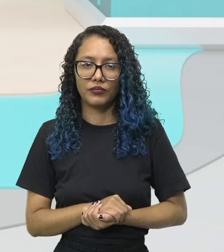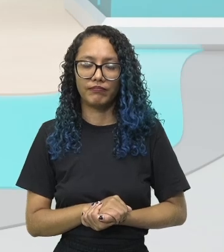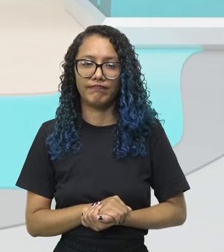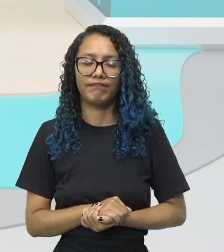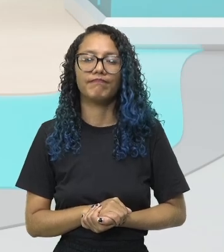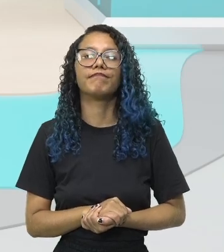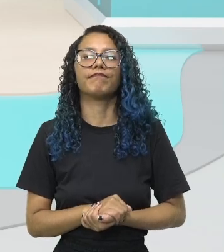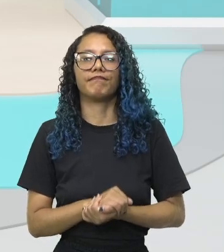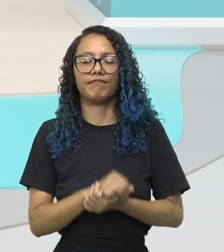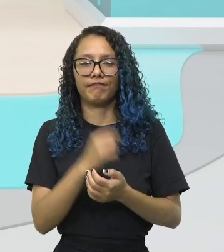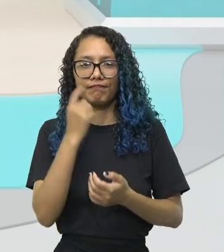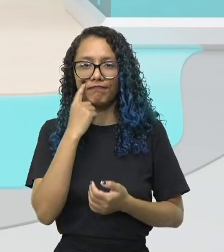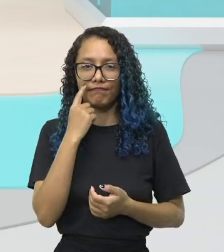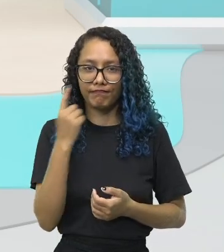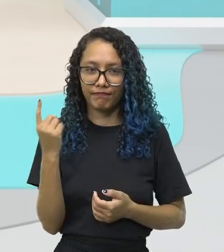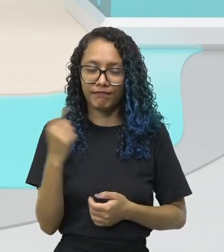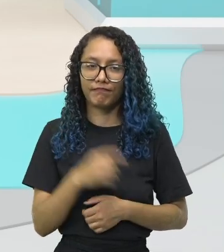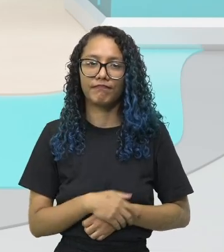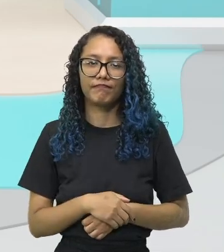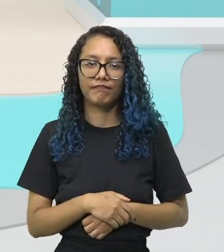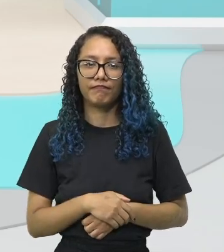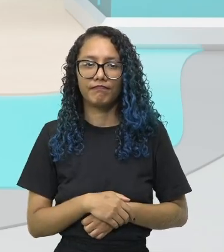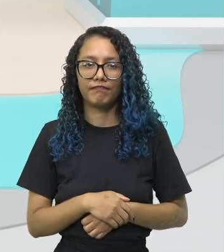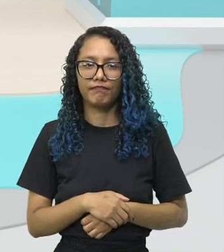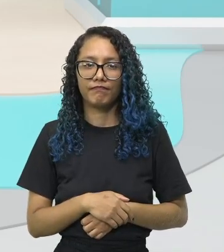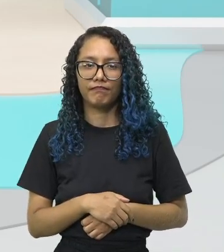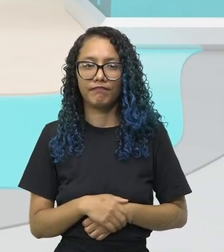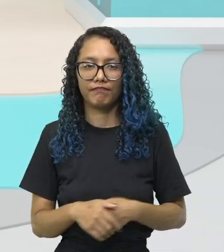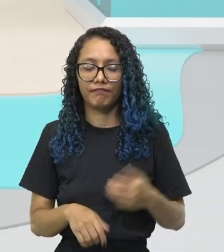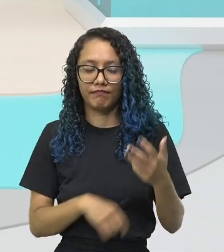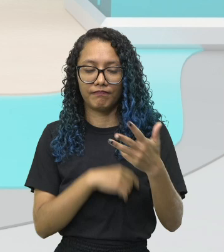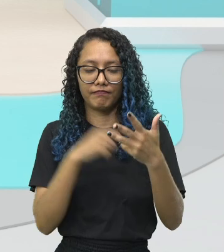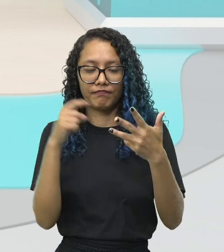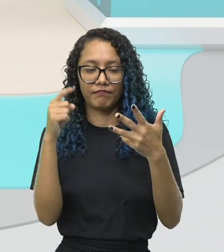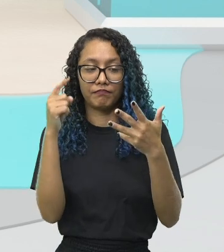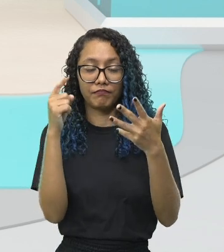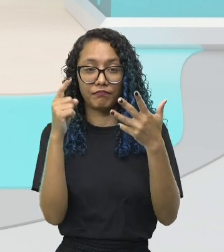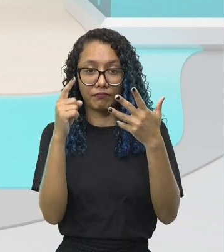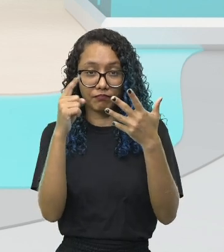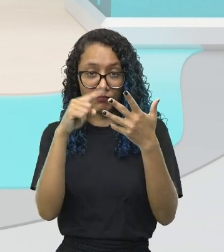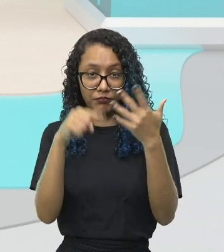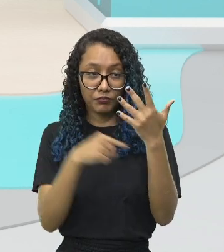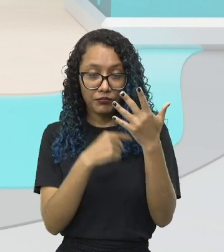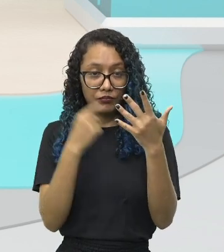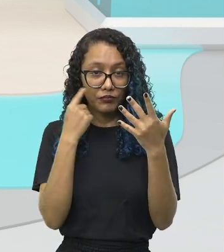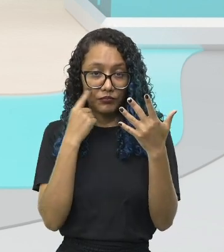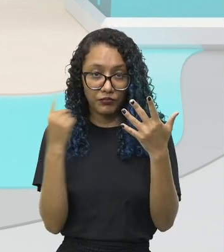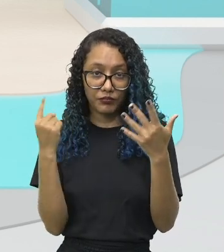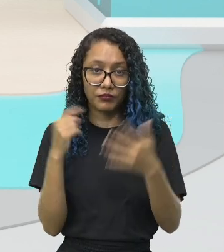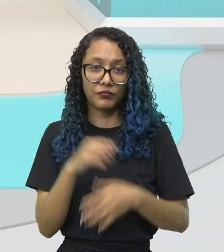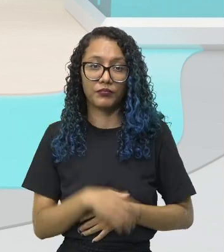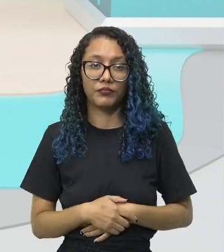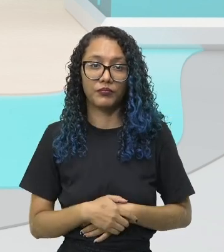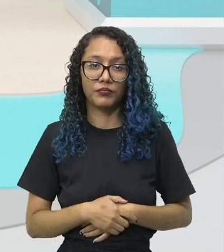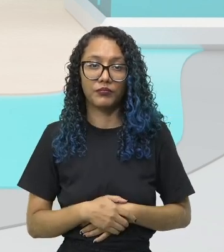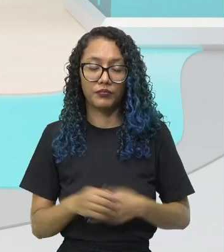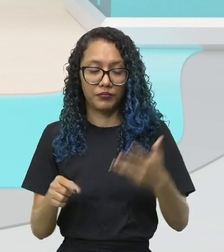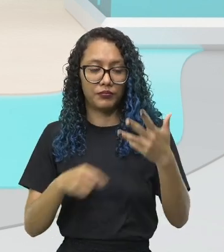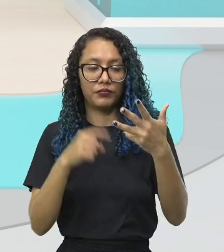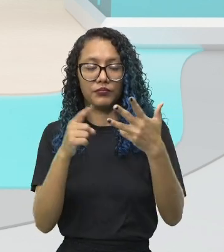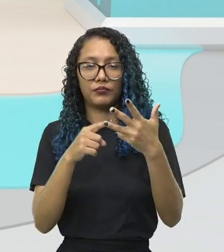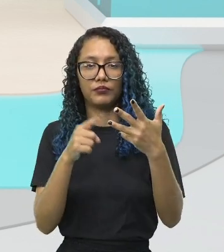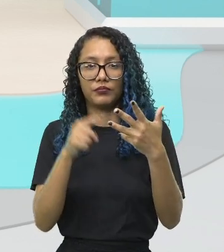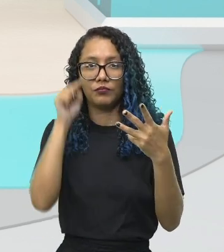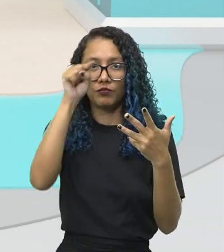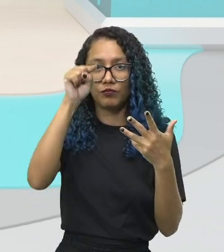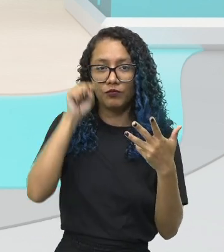Muito bem, olha só, mais 3 pontos para a gente relembrar, né? Nós temos aí, ó, tem 2